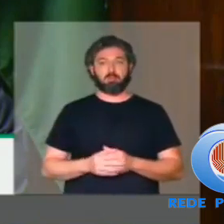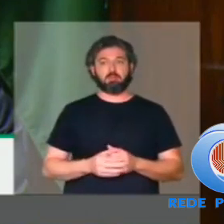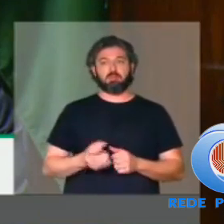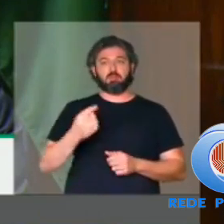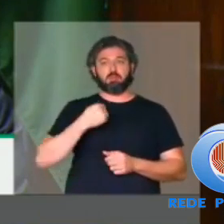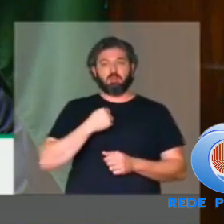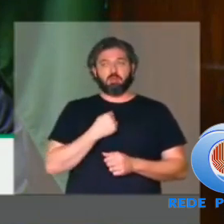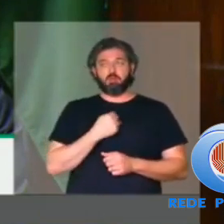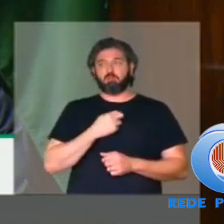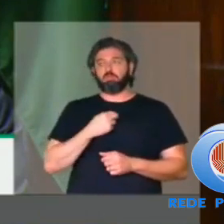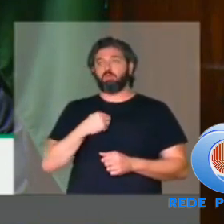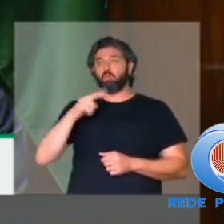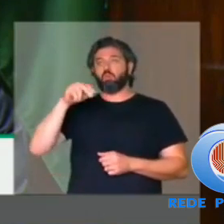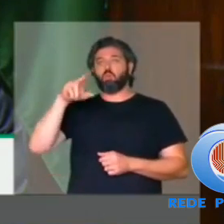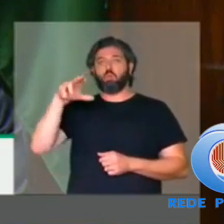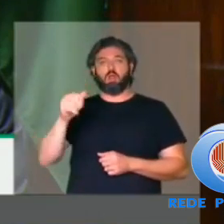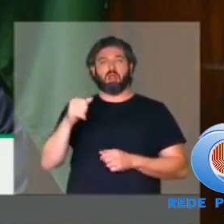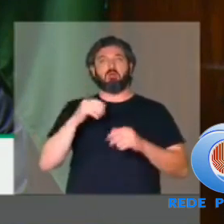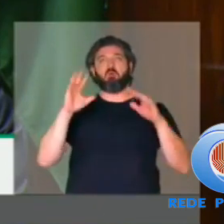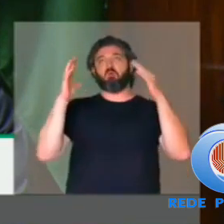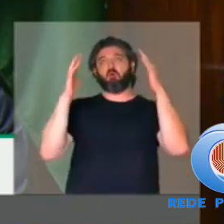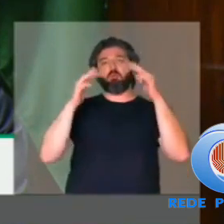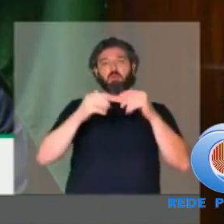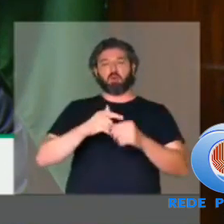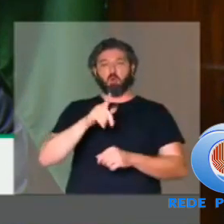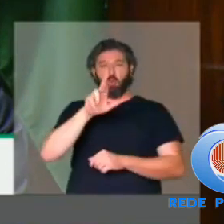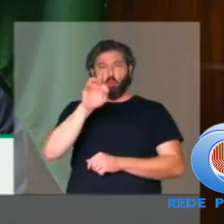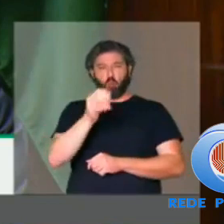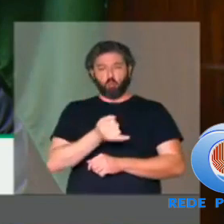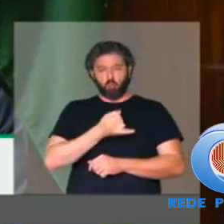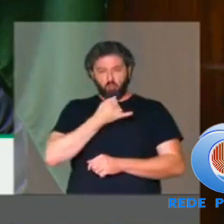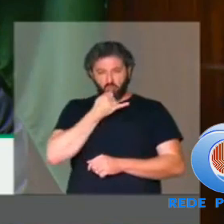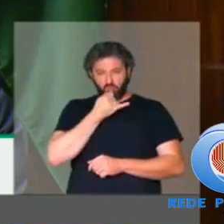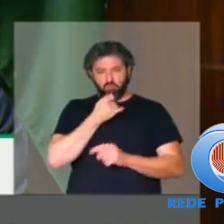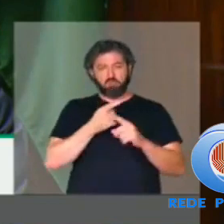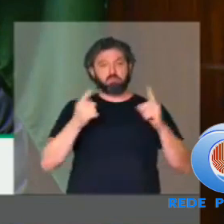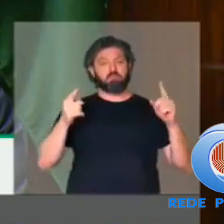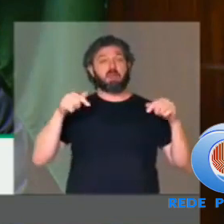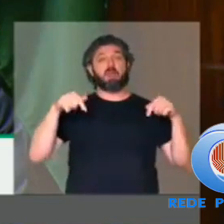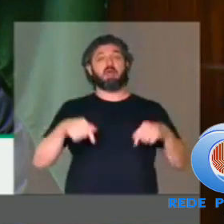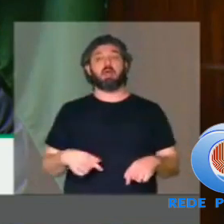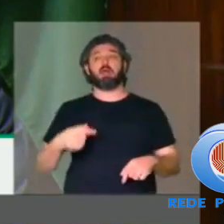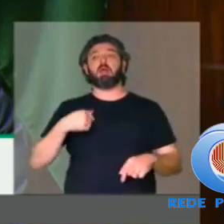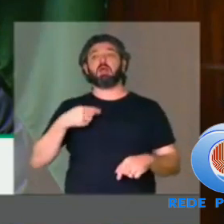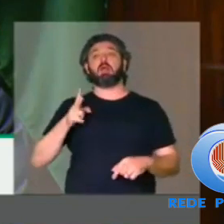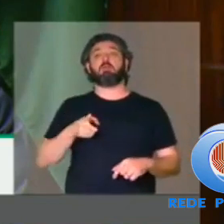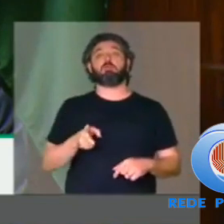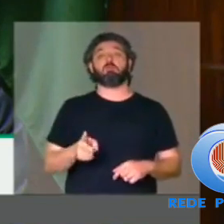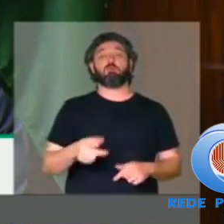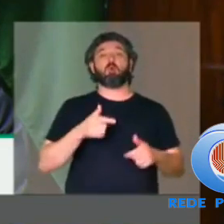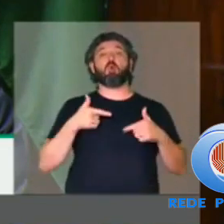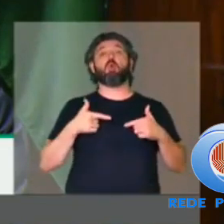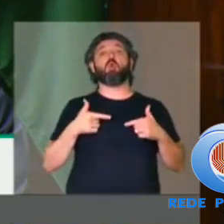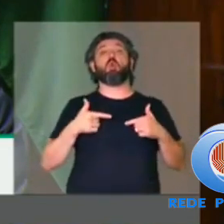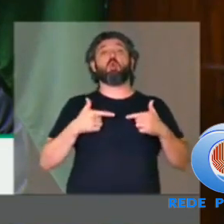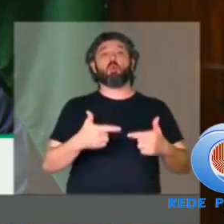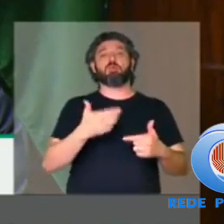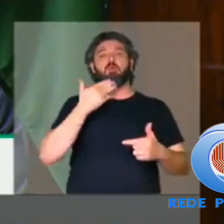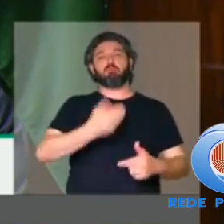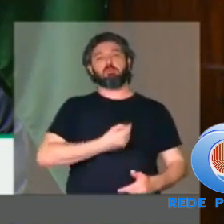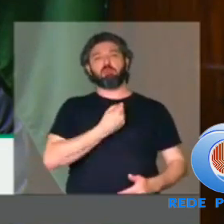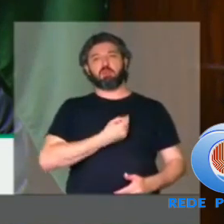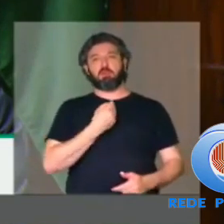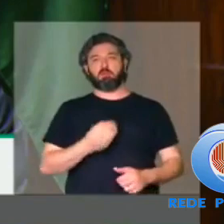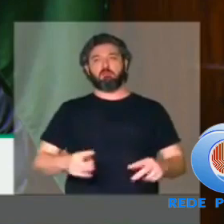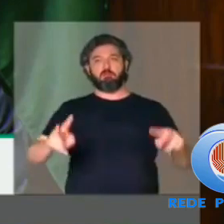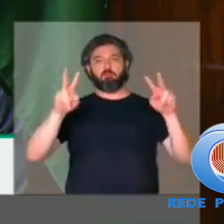Eu jamais celebrarei o luto, mas aqui eu sempre lutarei pela